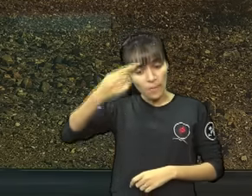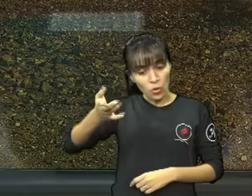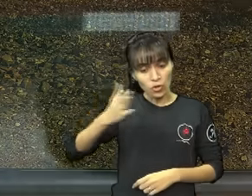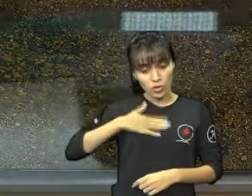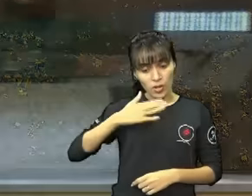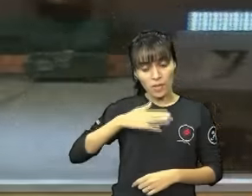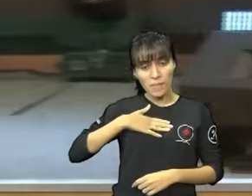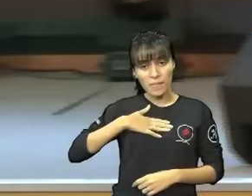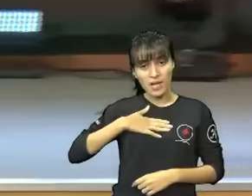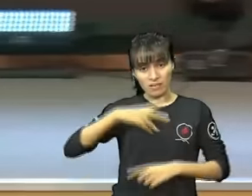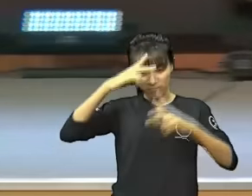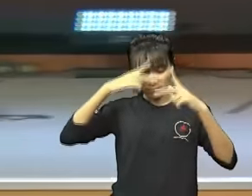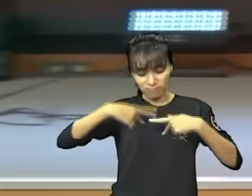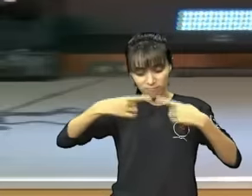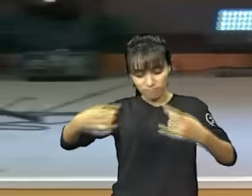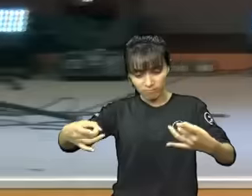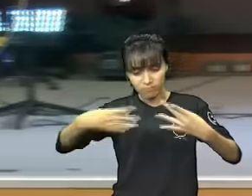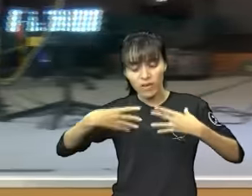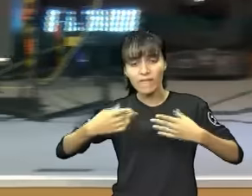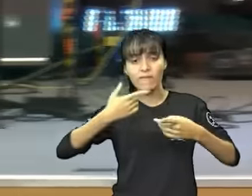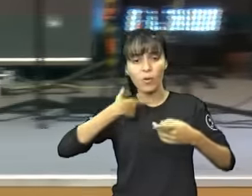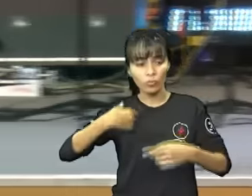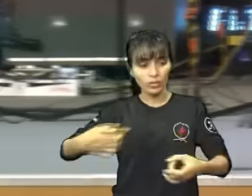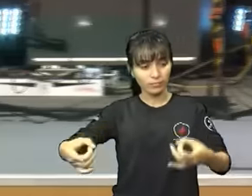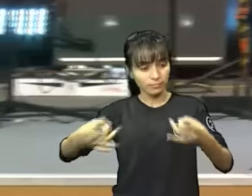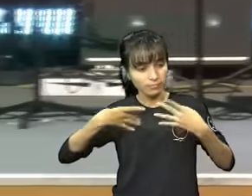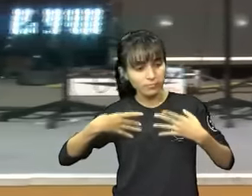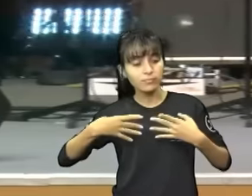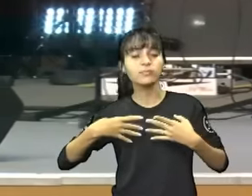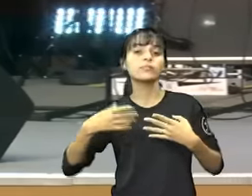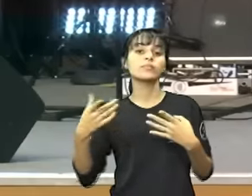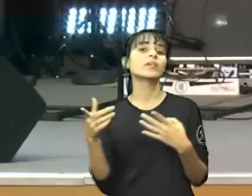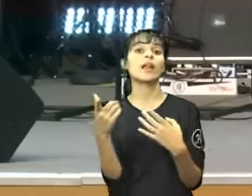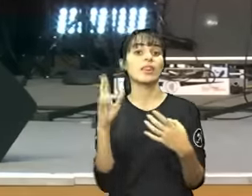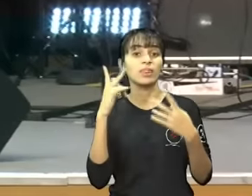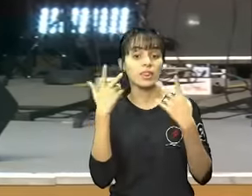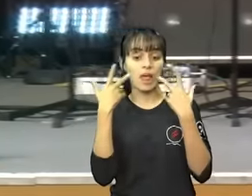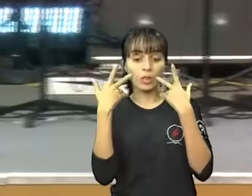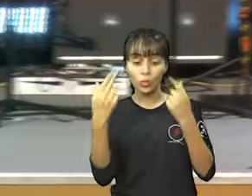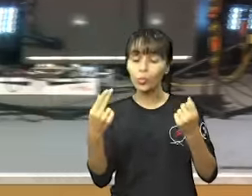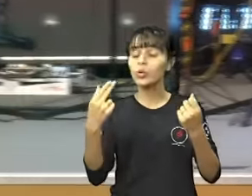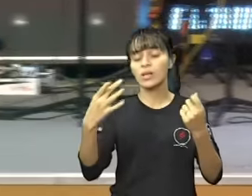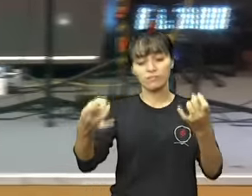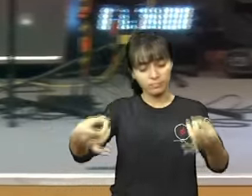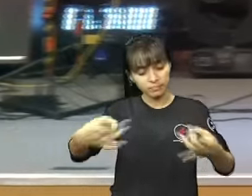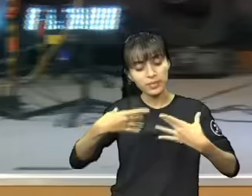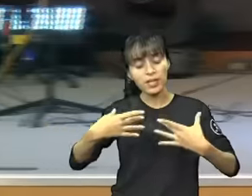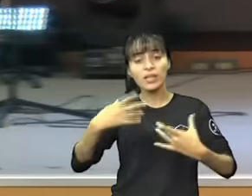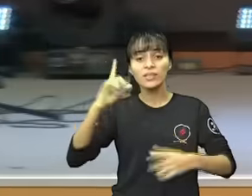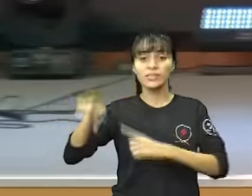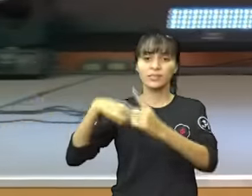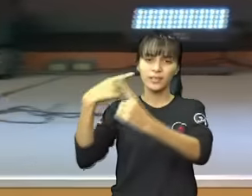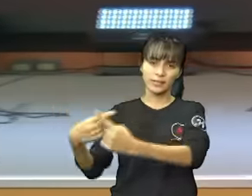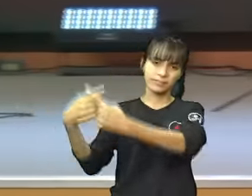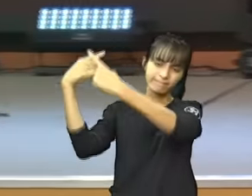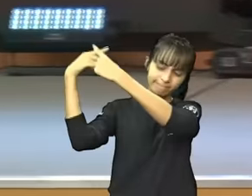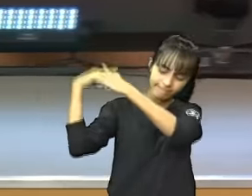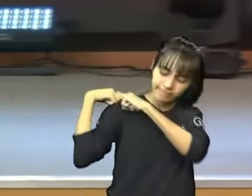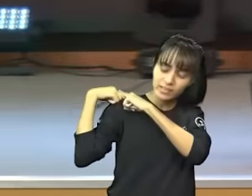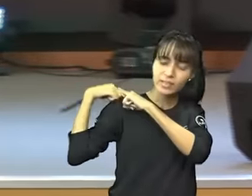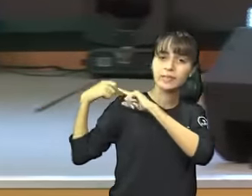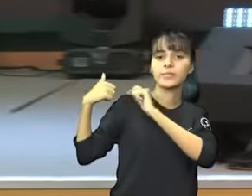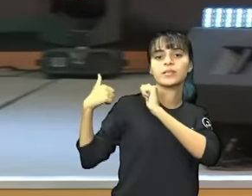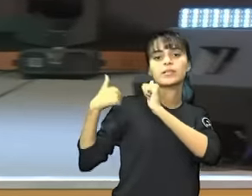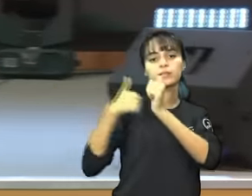a si mesmo nega sua vontade Nega show natureza tome a sua cruz e siga-me